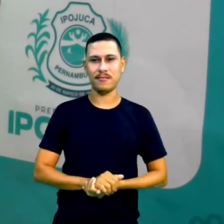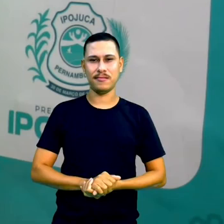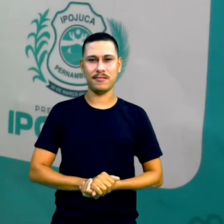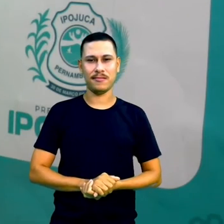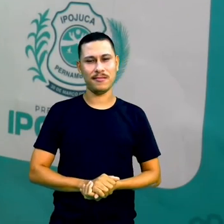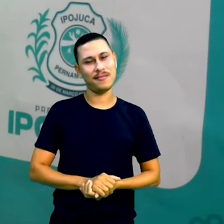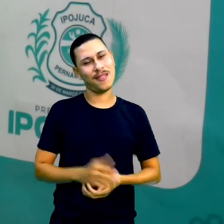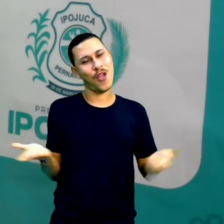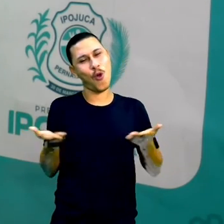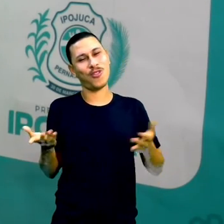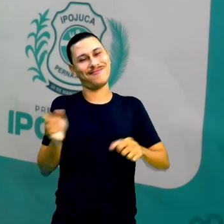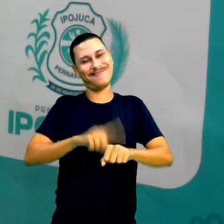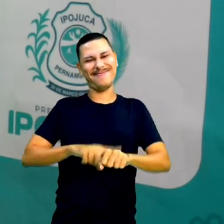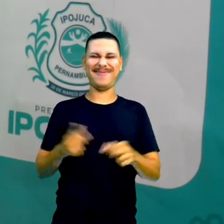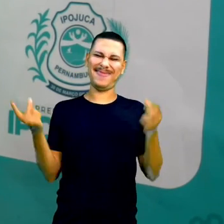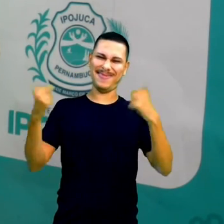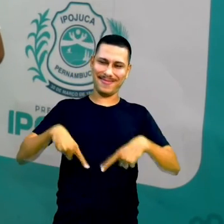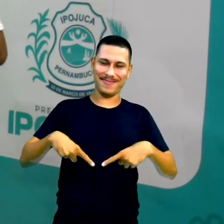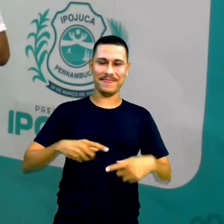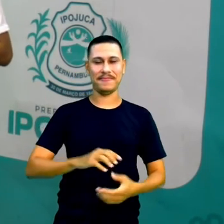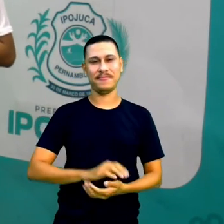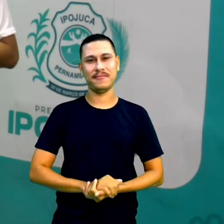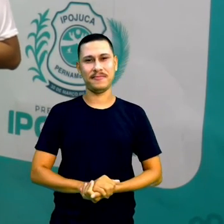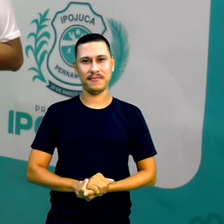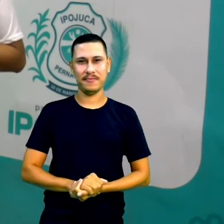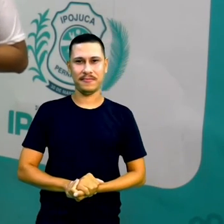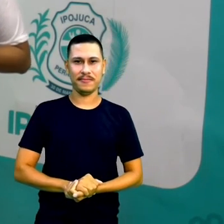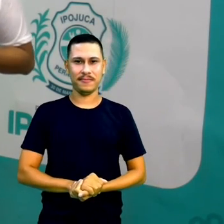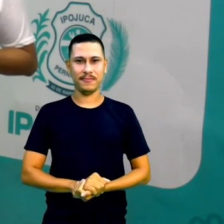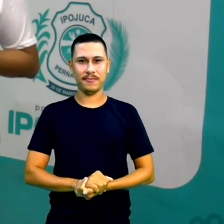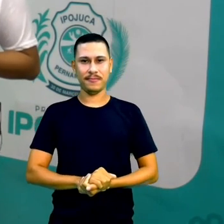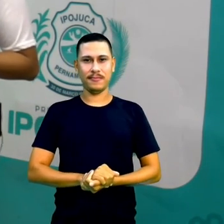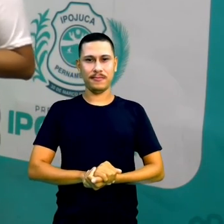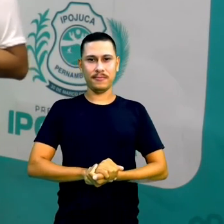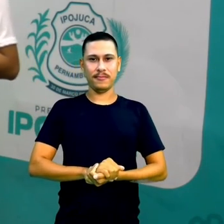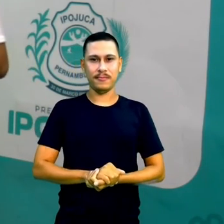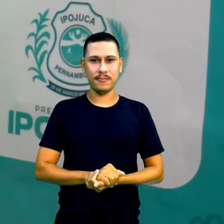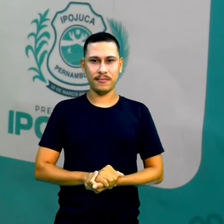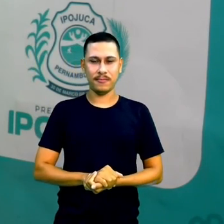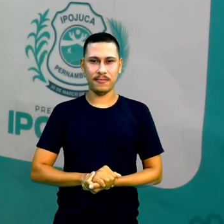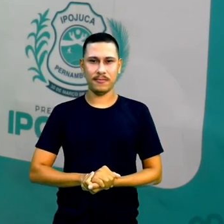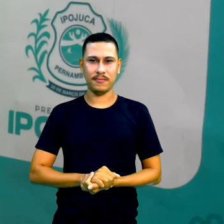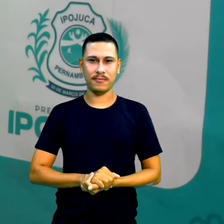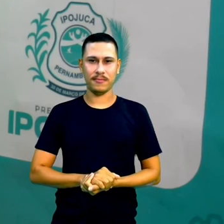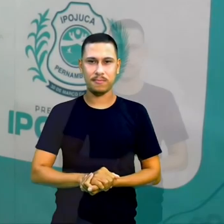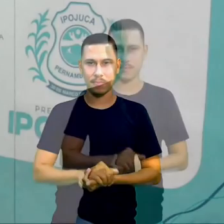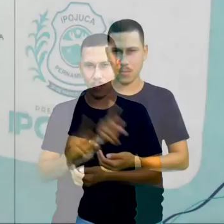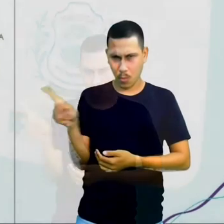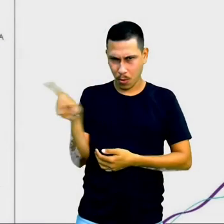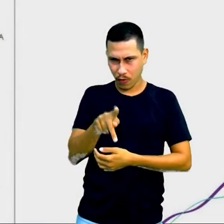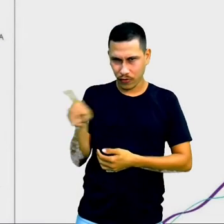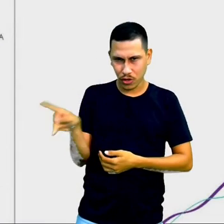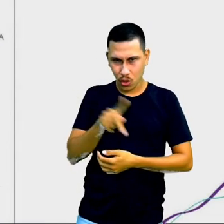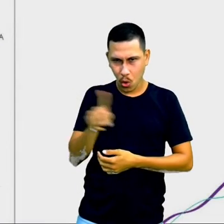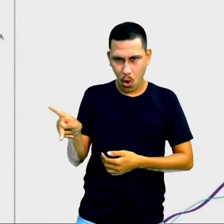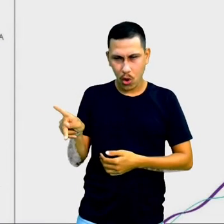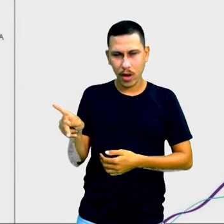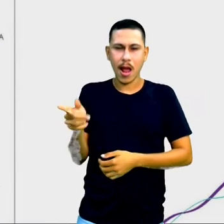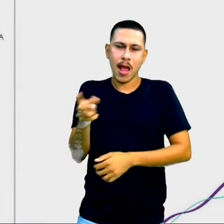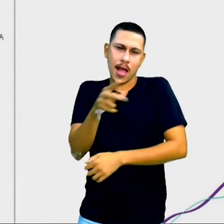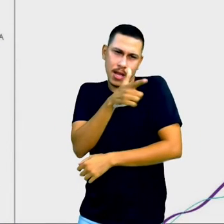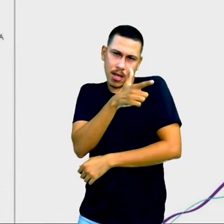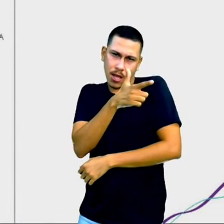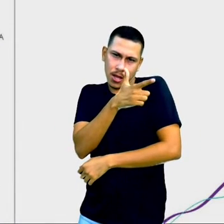agora chegou o nosso desafio. Preste bastante atenção. A professora do segundo ano